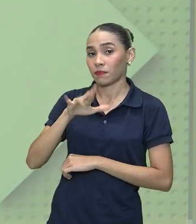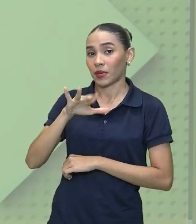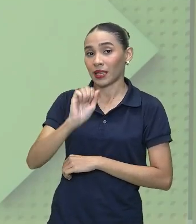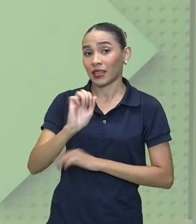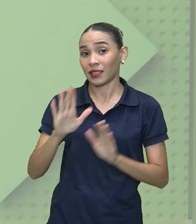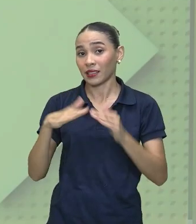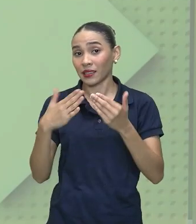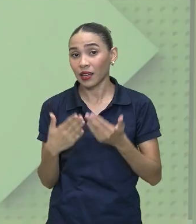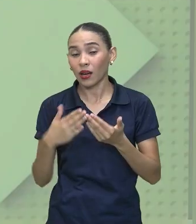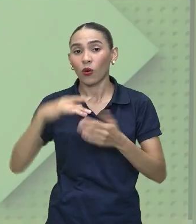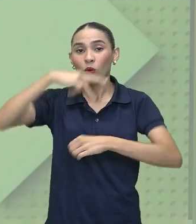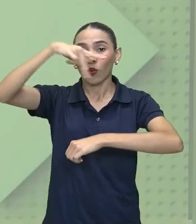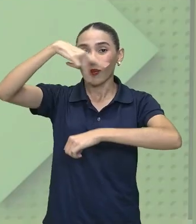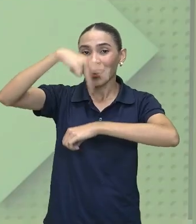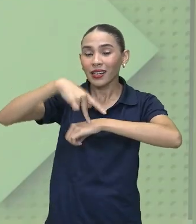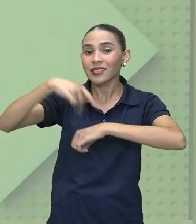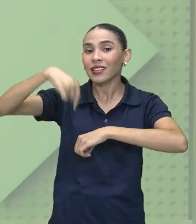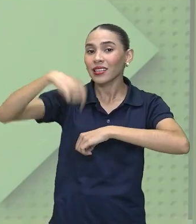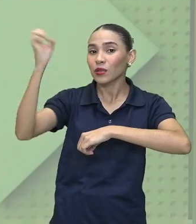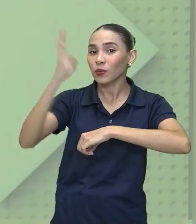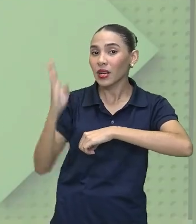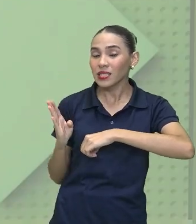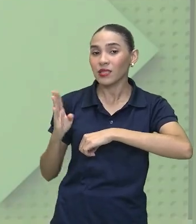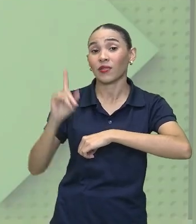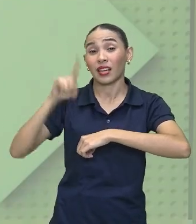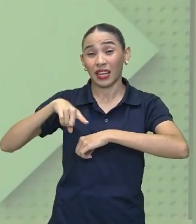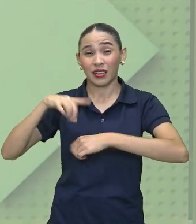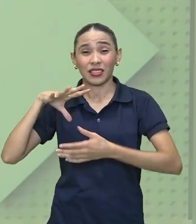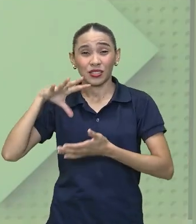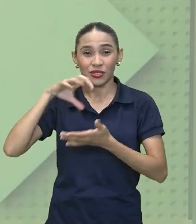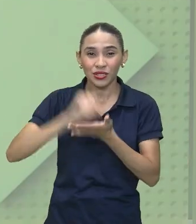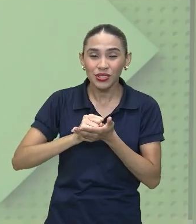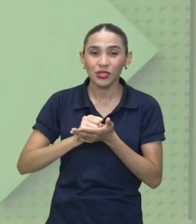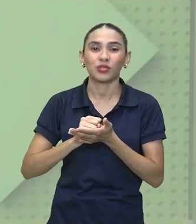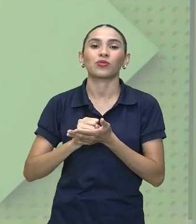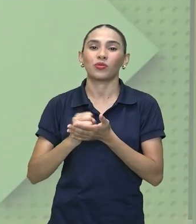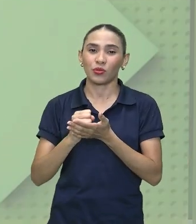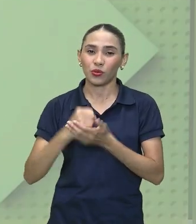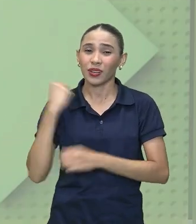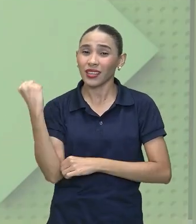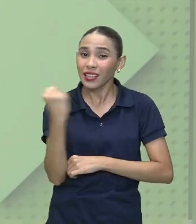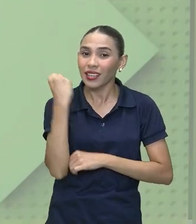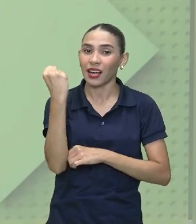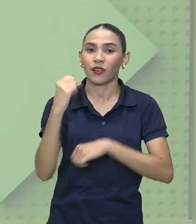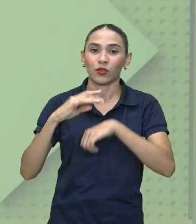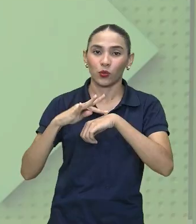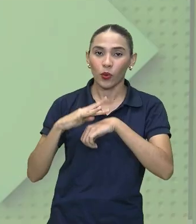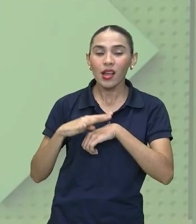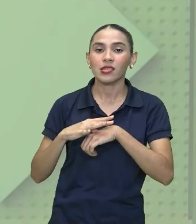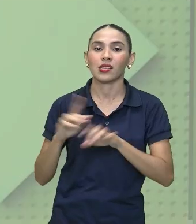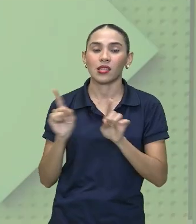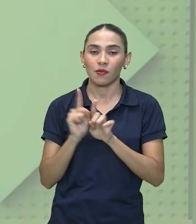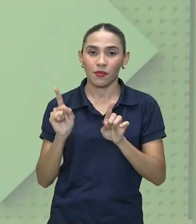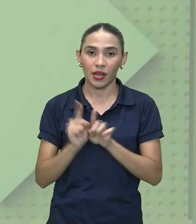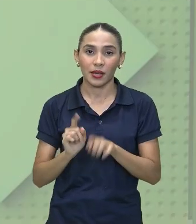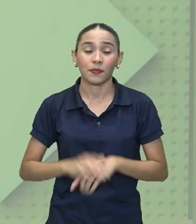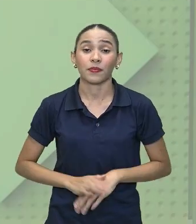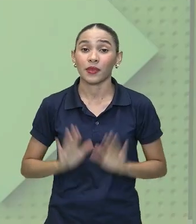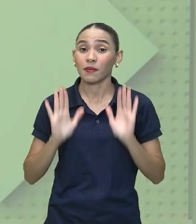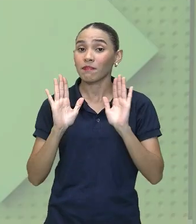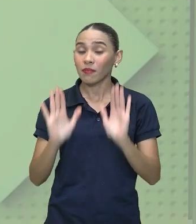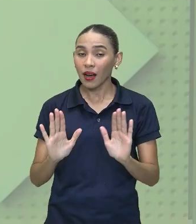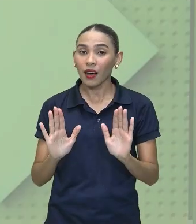o nosso país, por exemplo, é um país que registra muitos casos dessa doença, né?